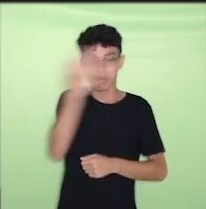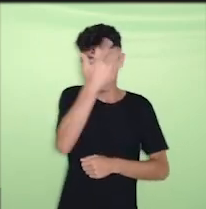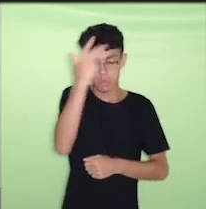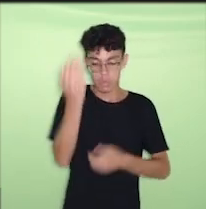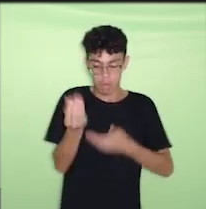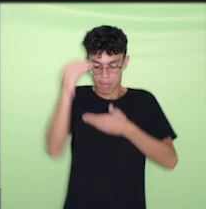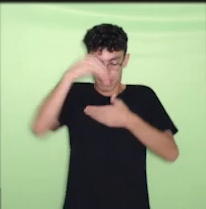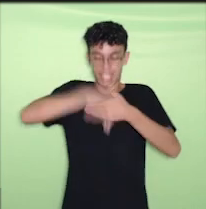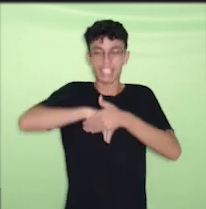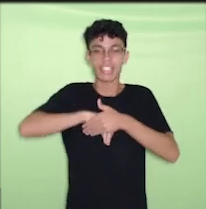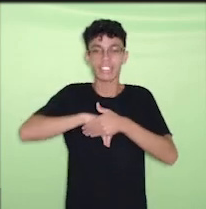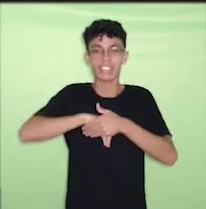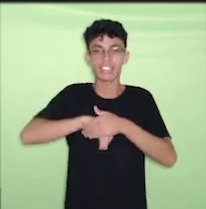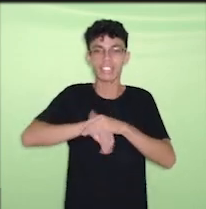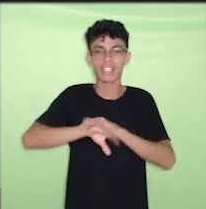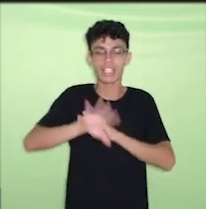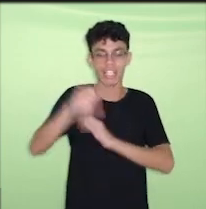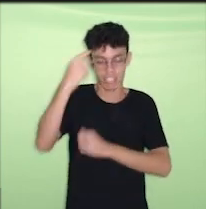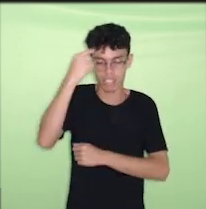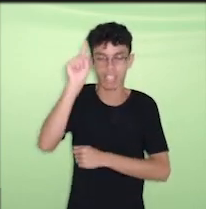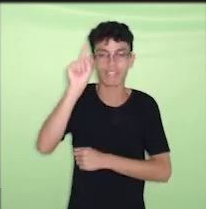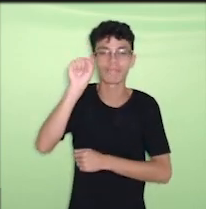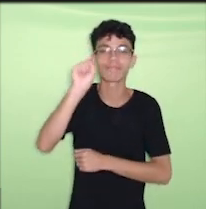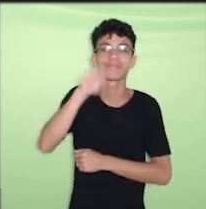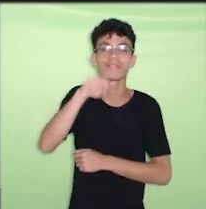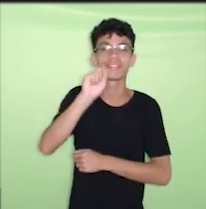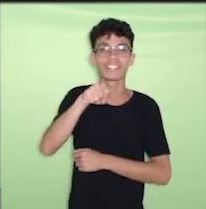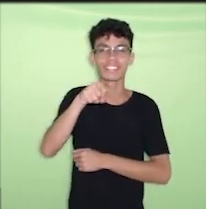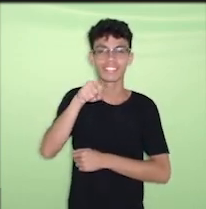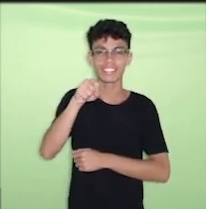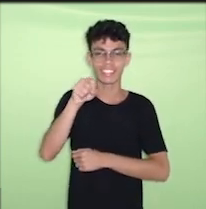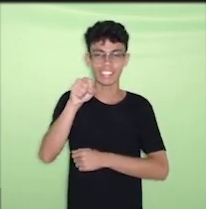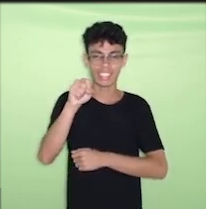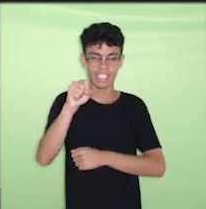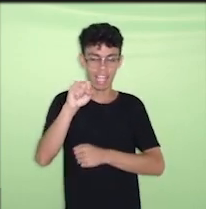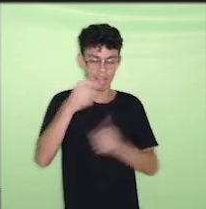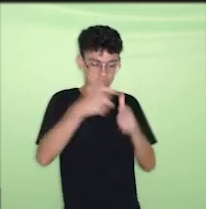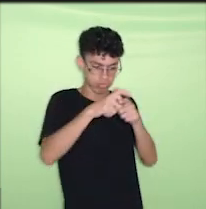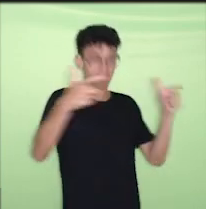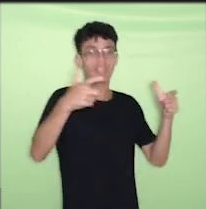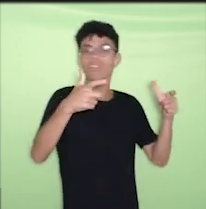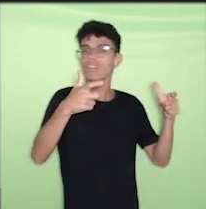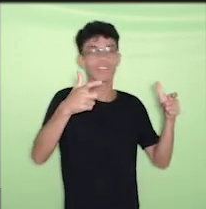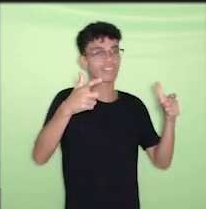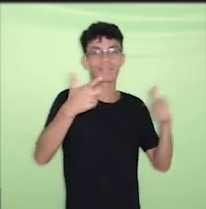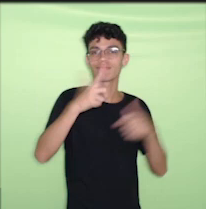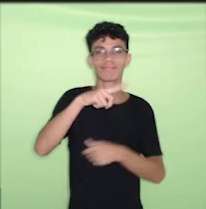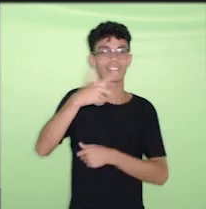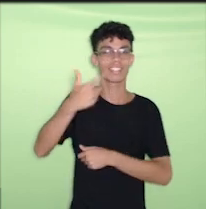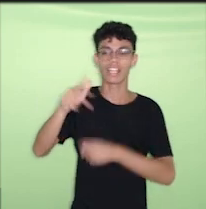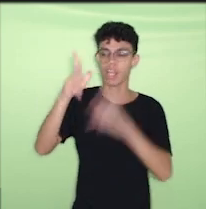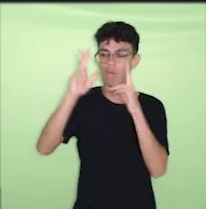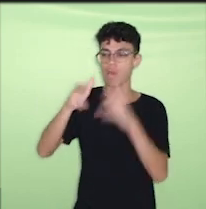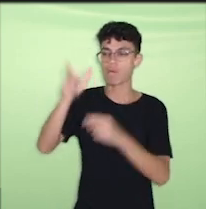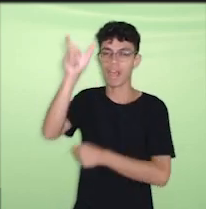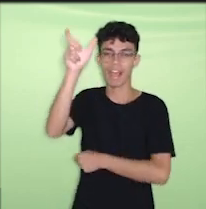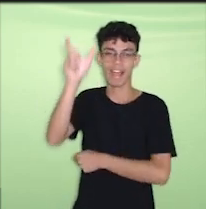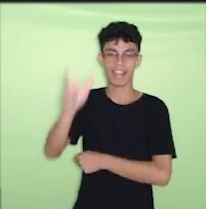da gente? Essa ideia, sim. Nenhuma é tão grande como essa. Por